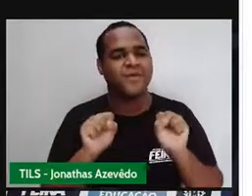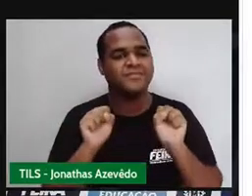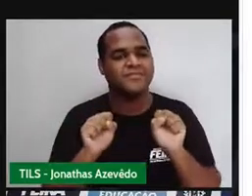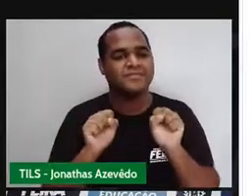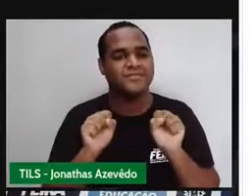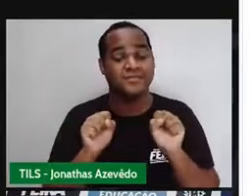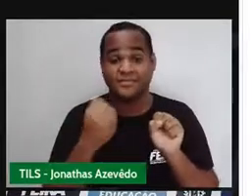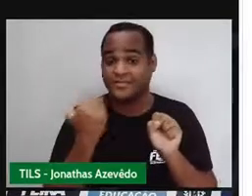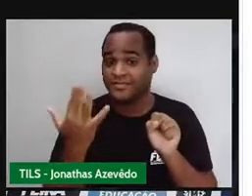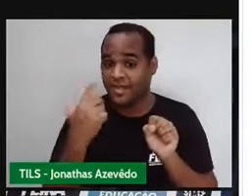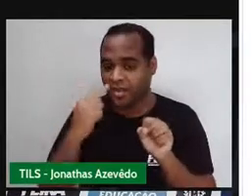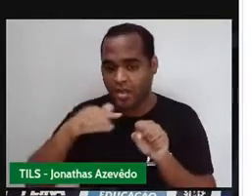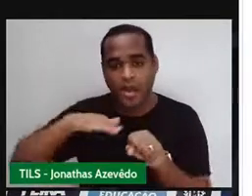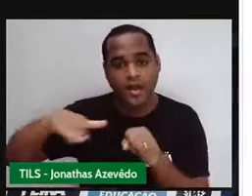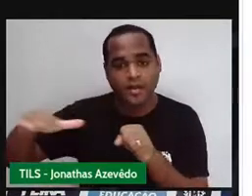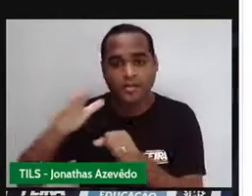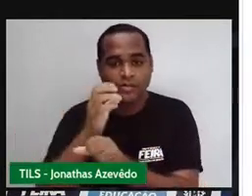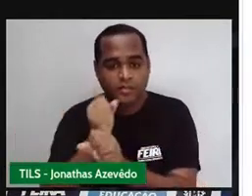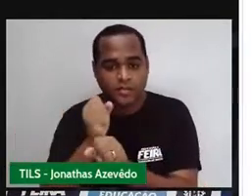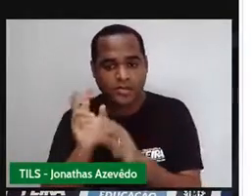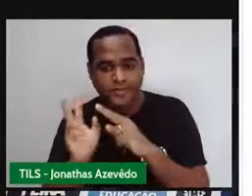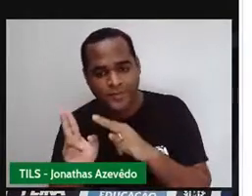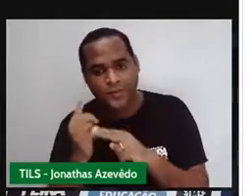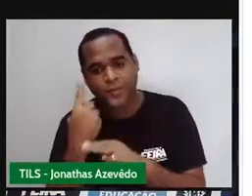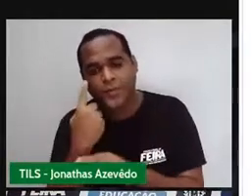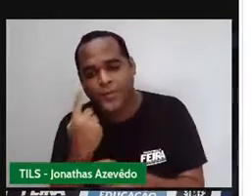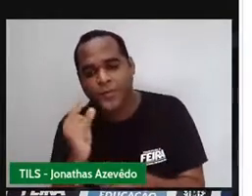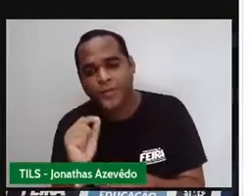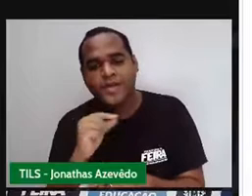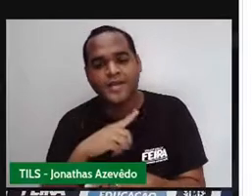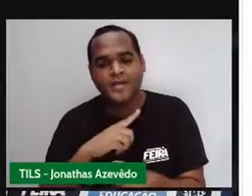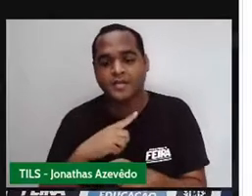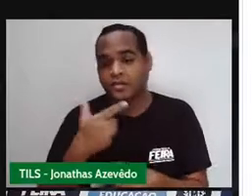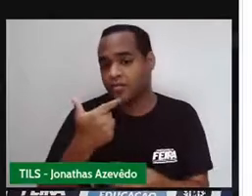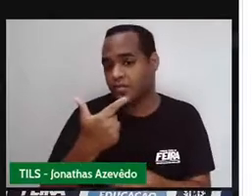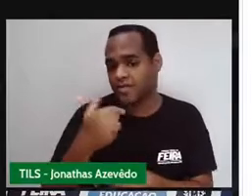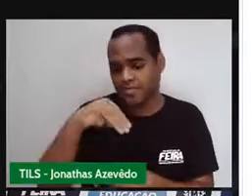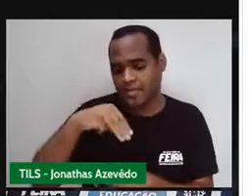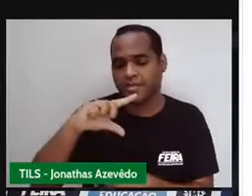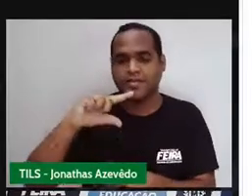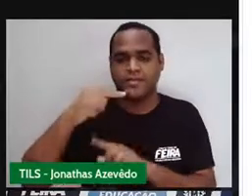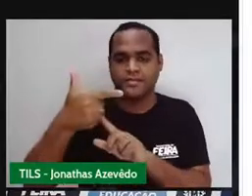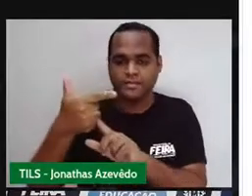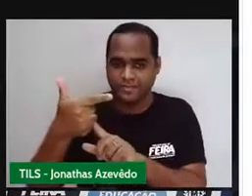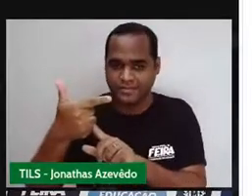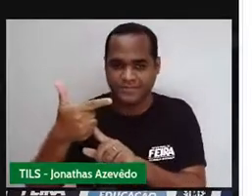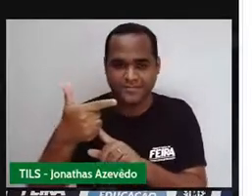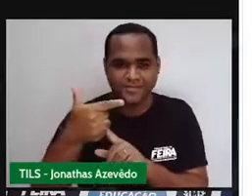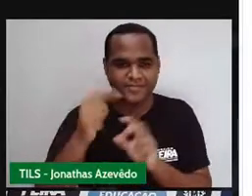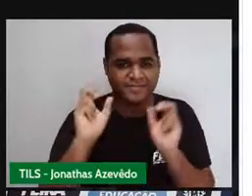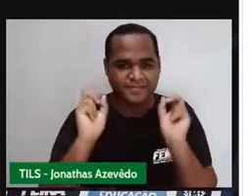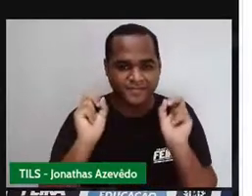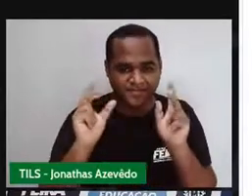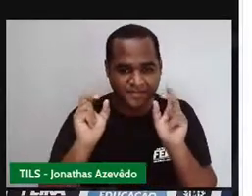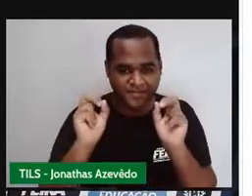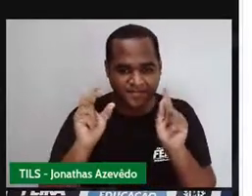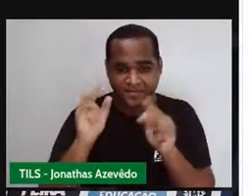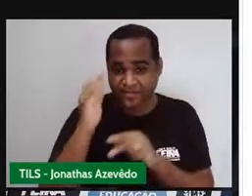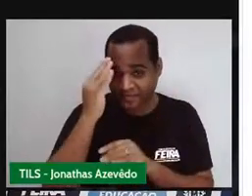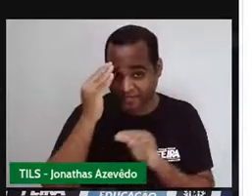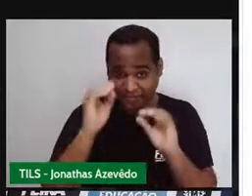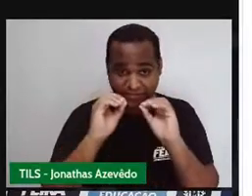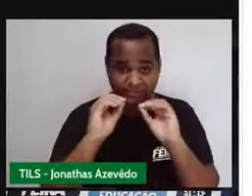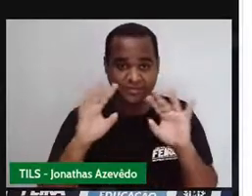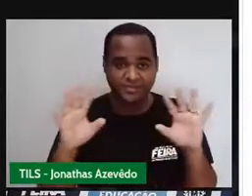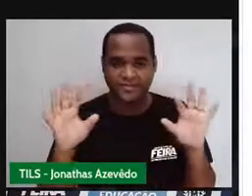então a área do quarto um é 12 metros quadrados beleza conseguiu acompanhar o cálculo da área